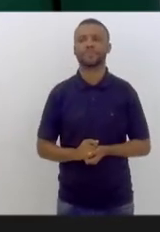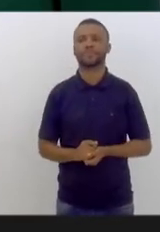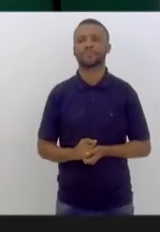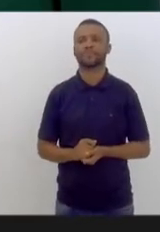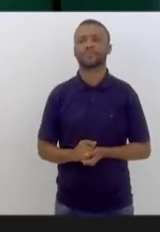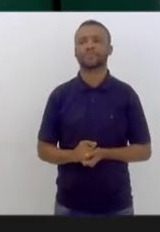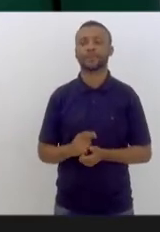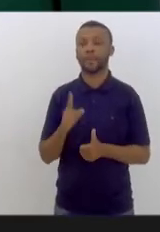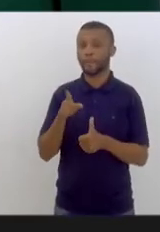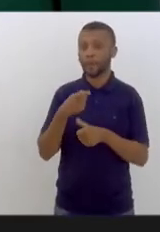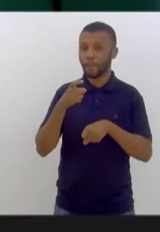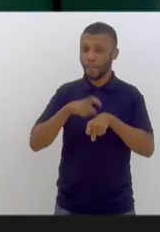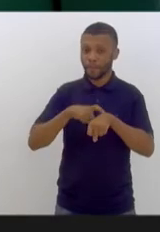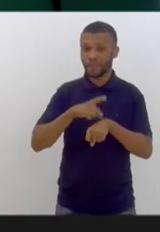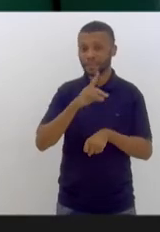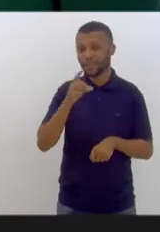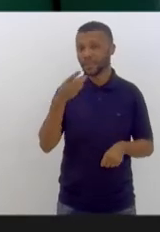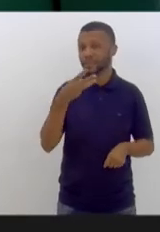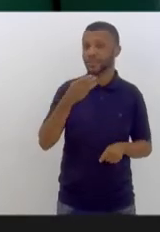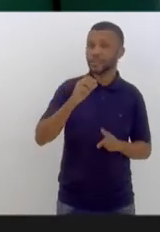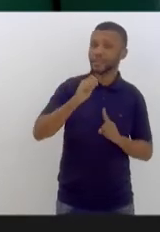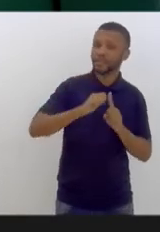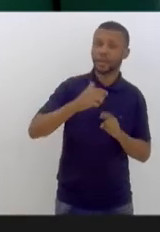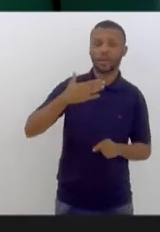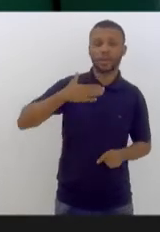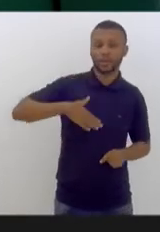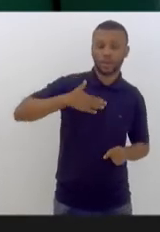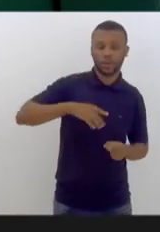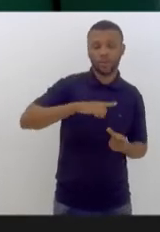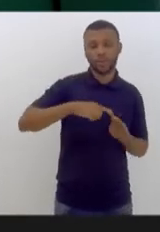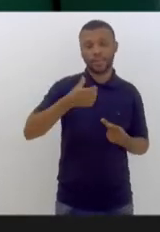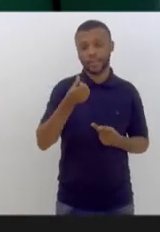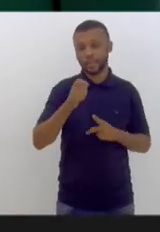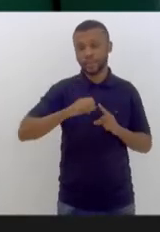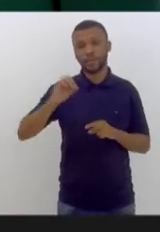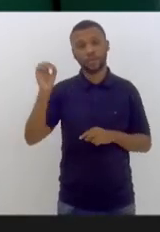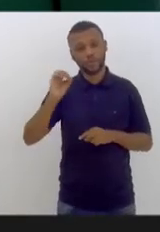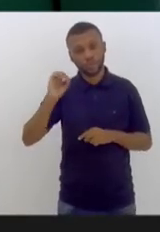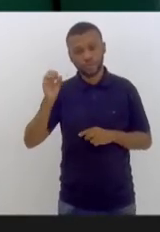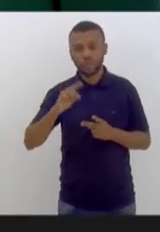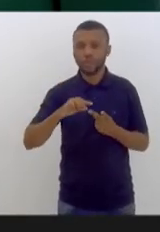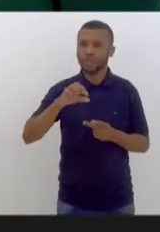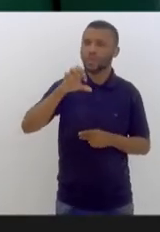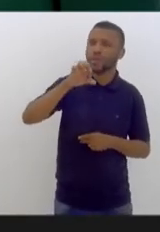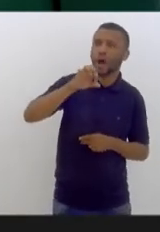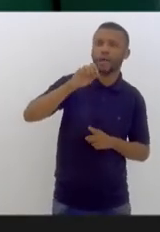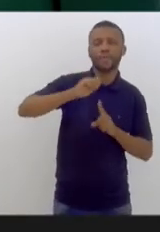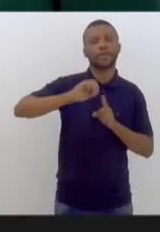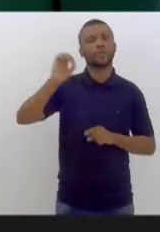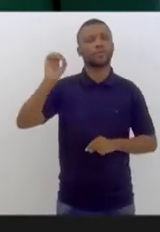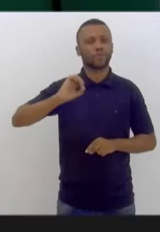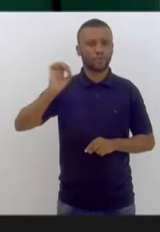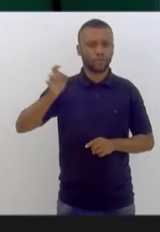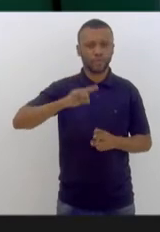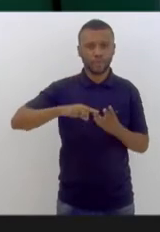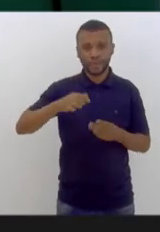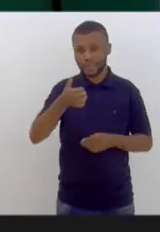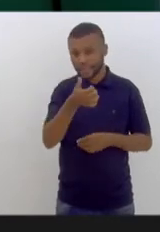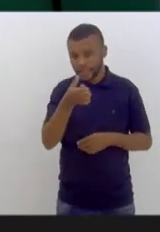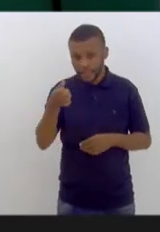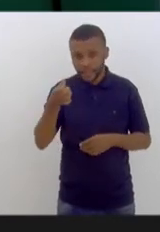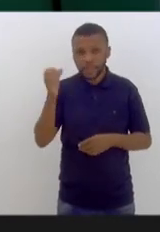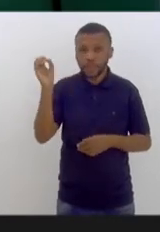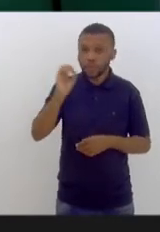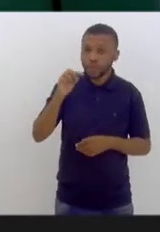primeiro momento, era 30 de agosto, num segundo momento, 6 de outubro, 9 de outubro, e depois 16 de outubro, e a gente